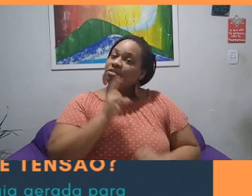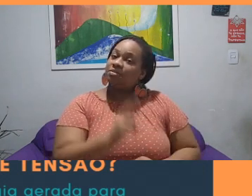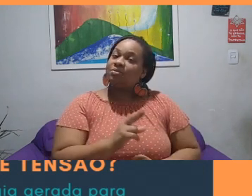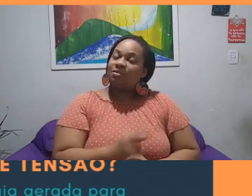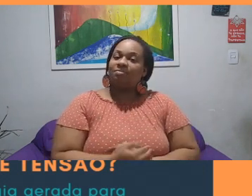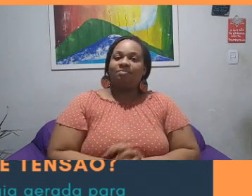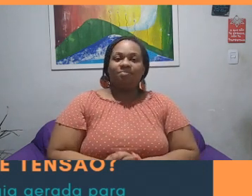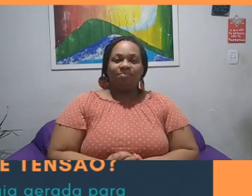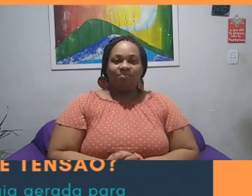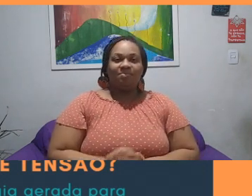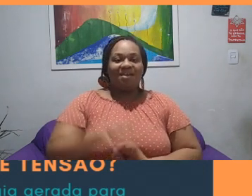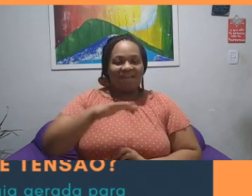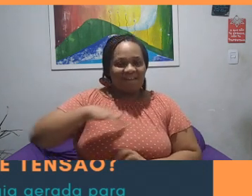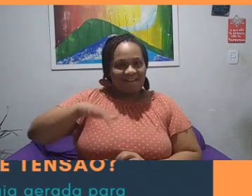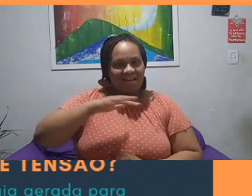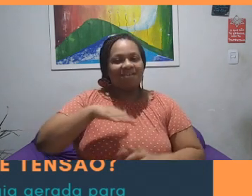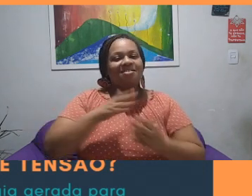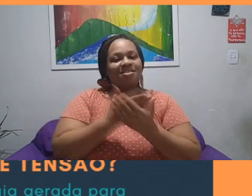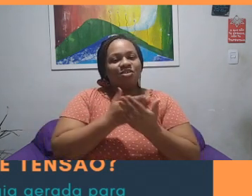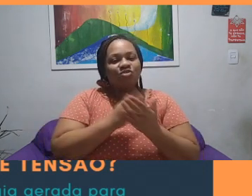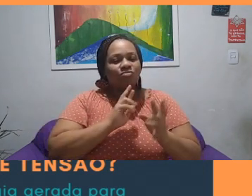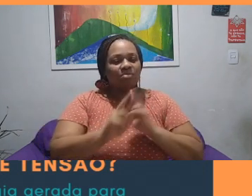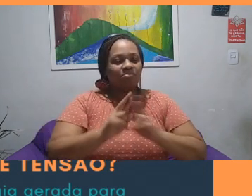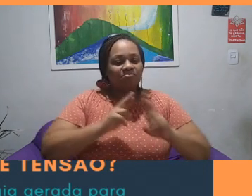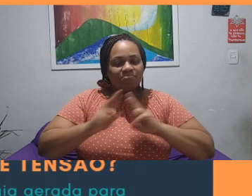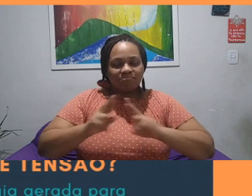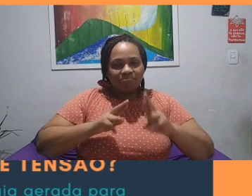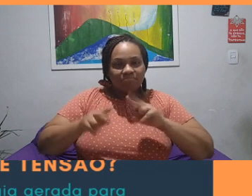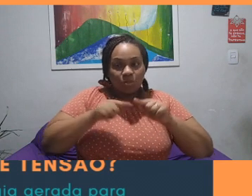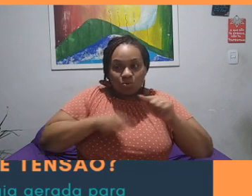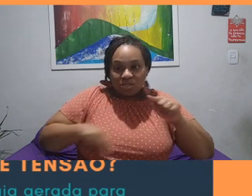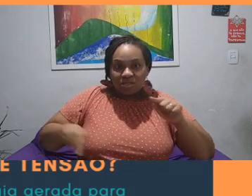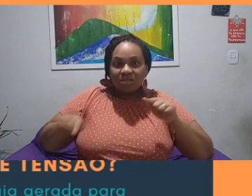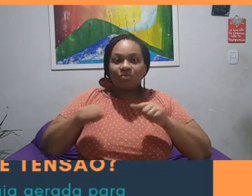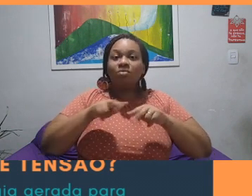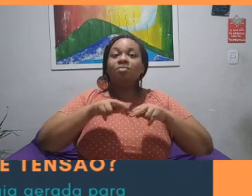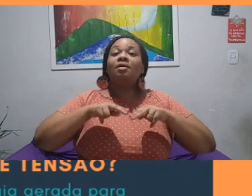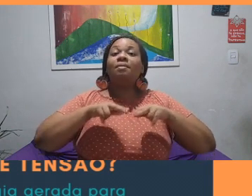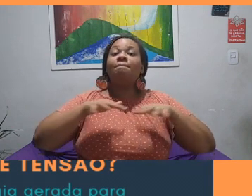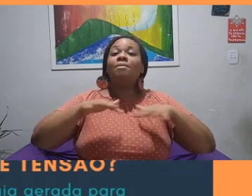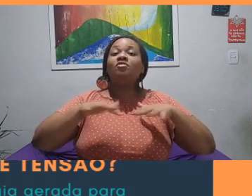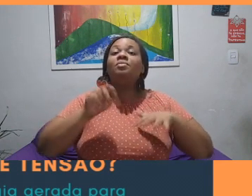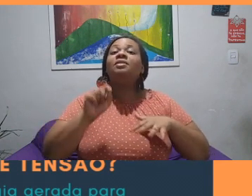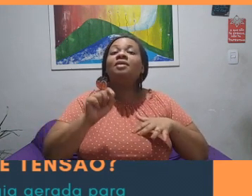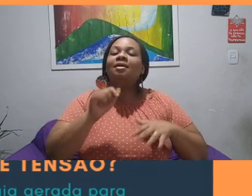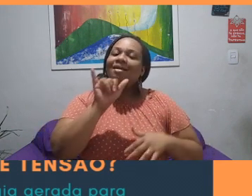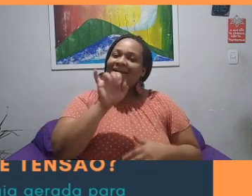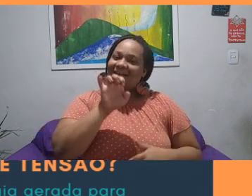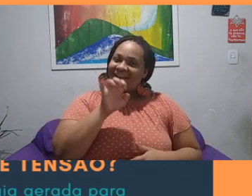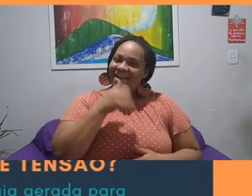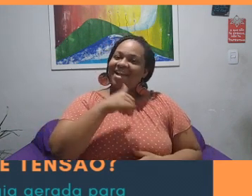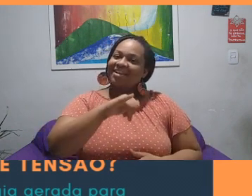Pode responder. É a área que estuda as reações geradas no circuito a partir do movimento de